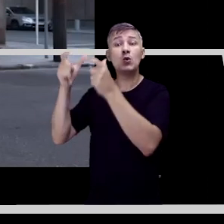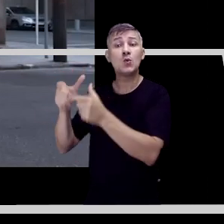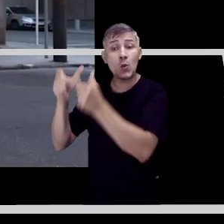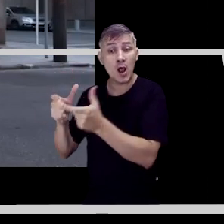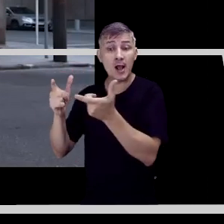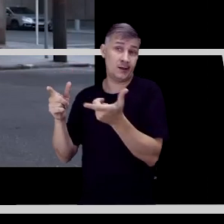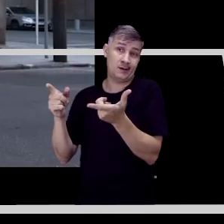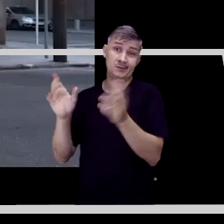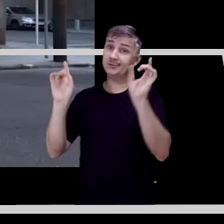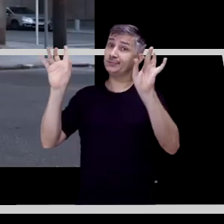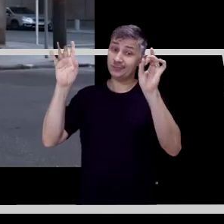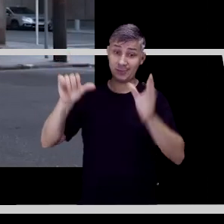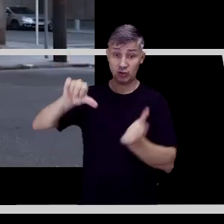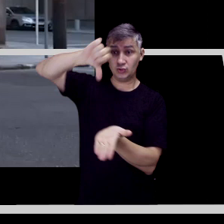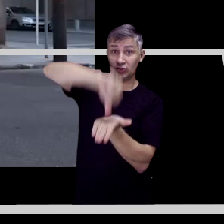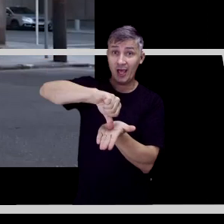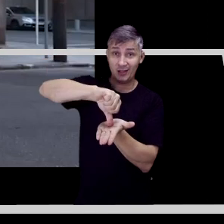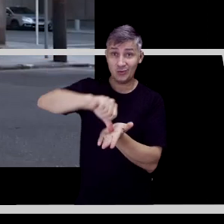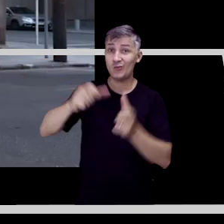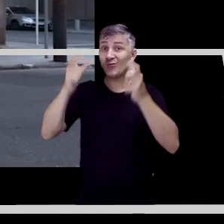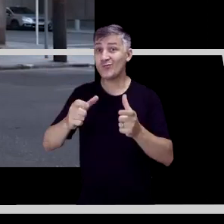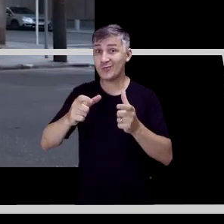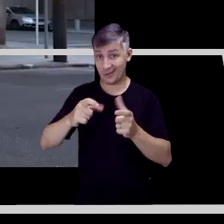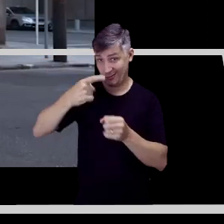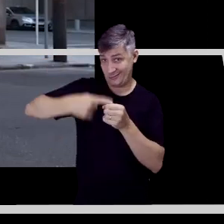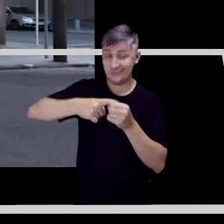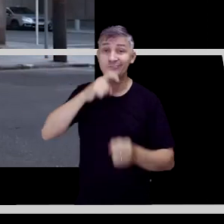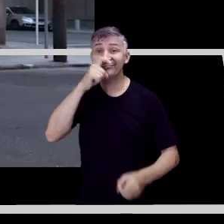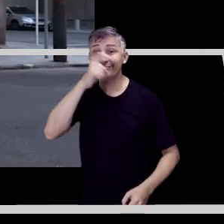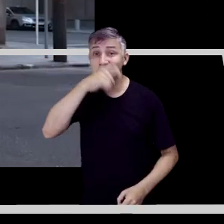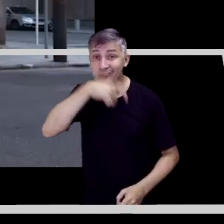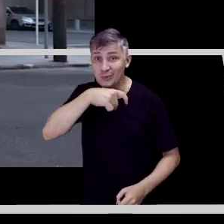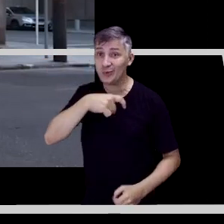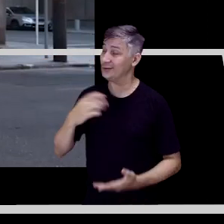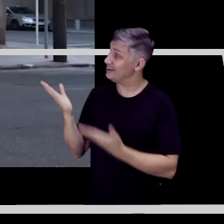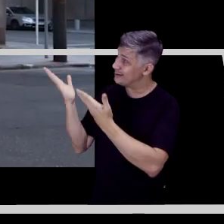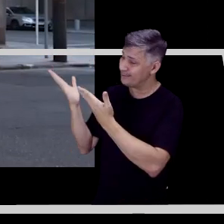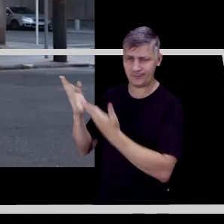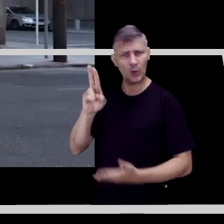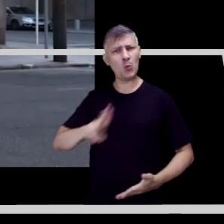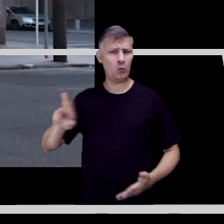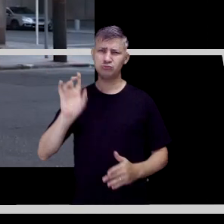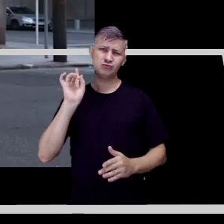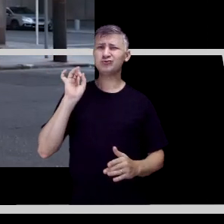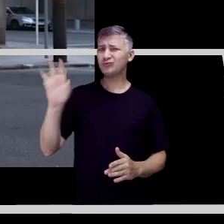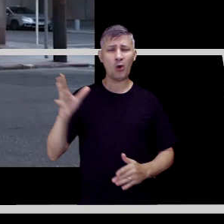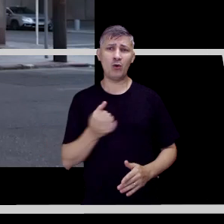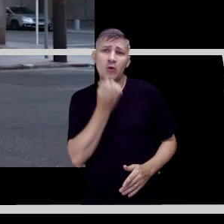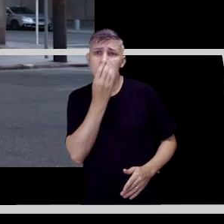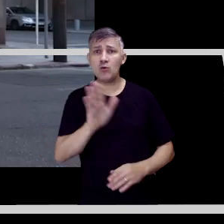esse espaço, esse local que está no centro de Montevidéu, com um uso que talvez seja, né, não seja